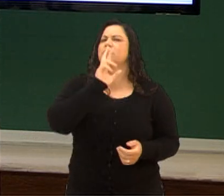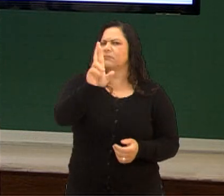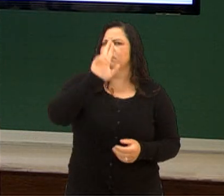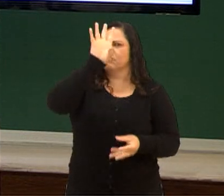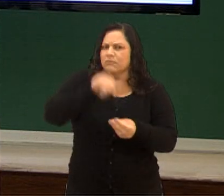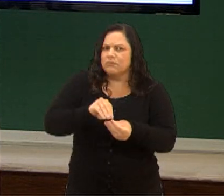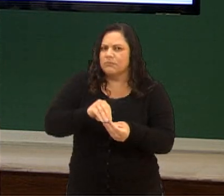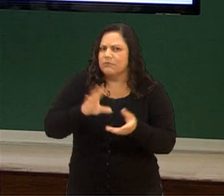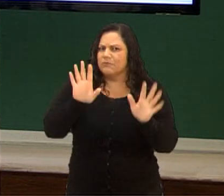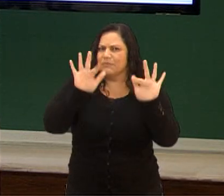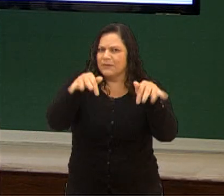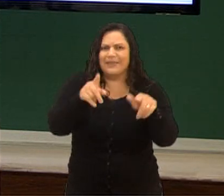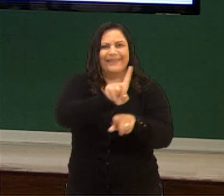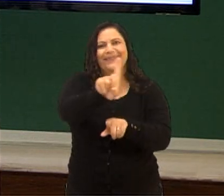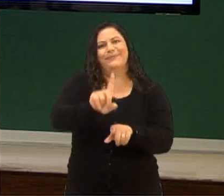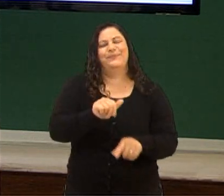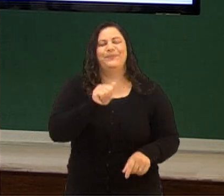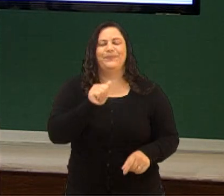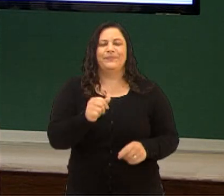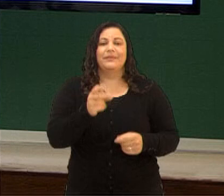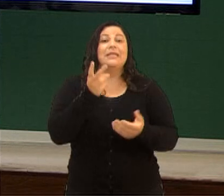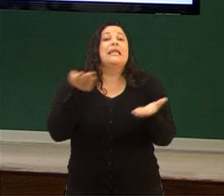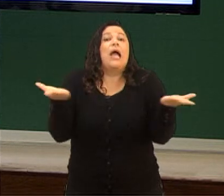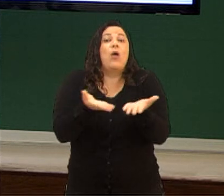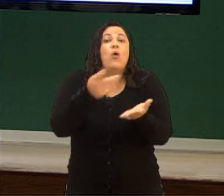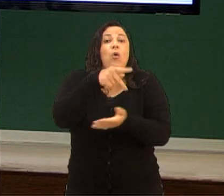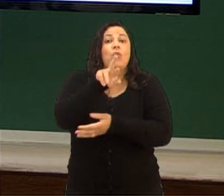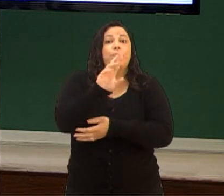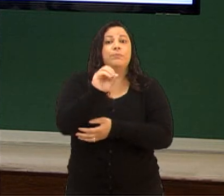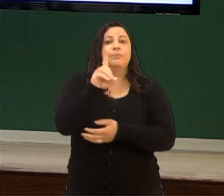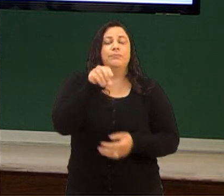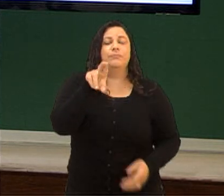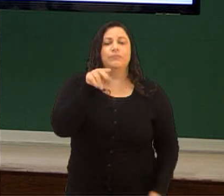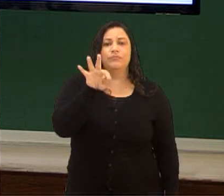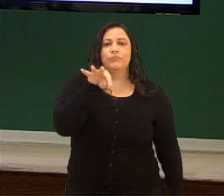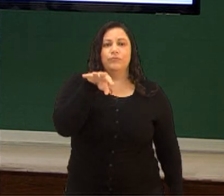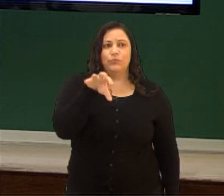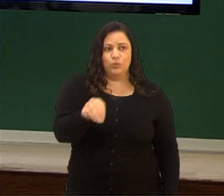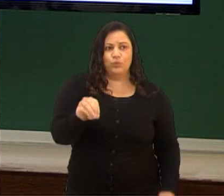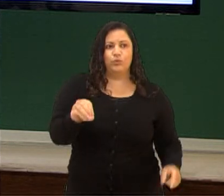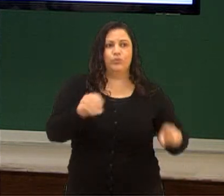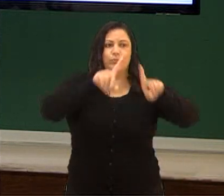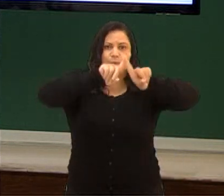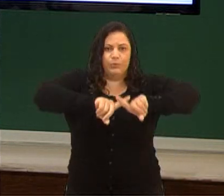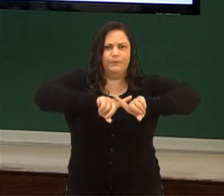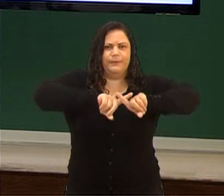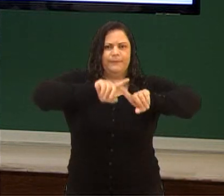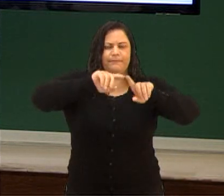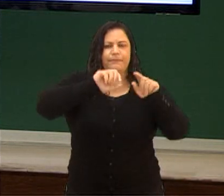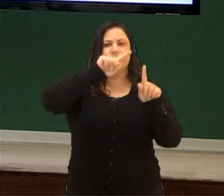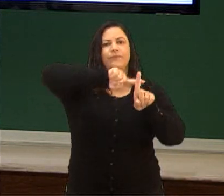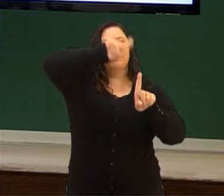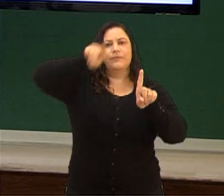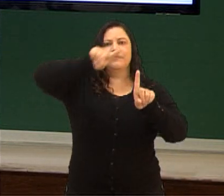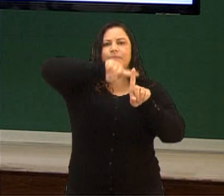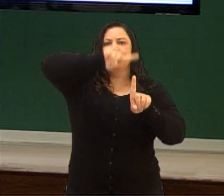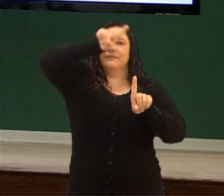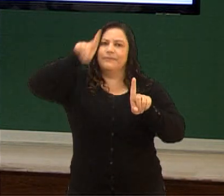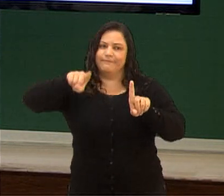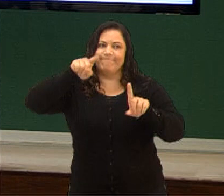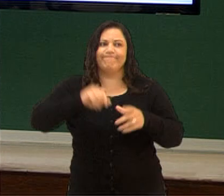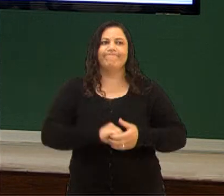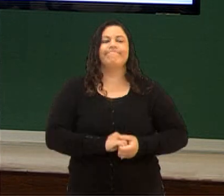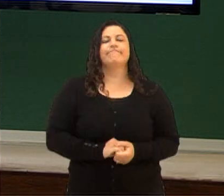final? Não, porque ele quer que você faça o produto, multiplicar fração, o de cima vezes o de cima, o de baixo vezes o de